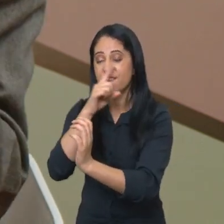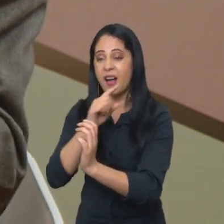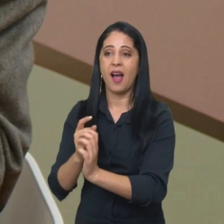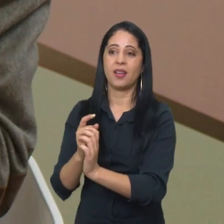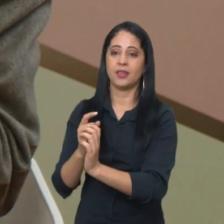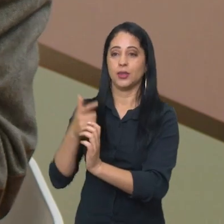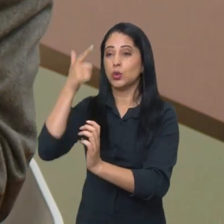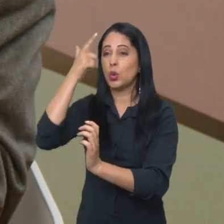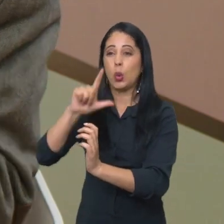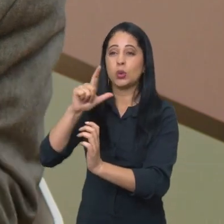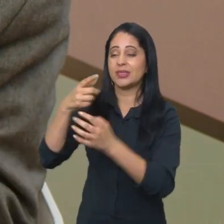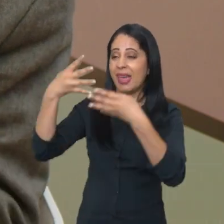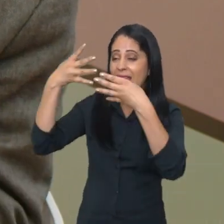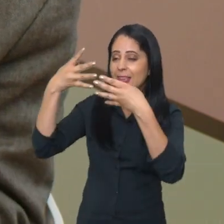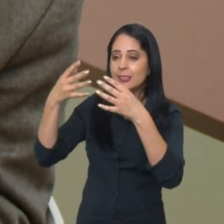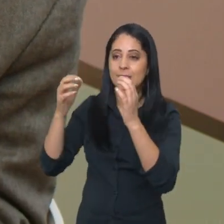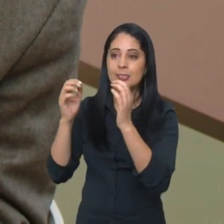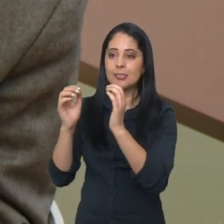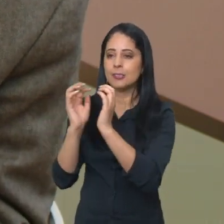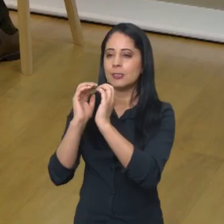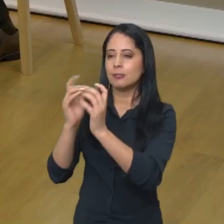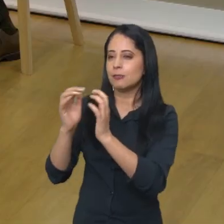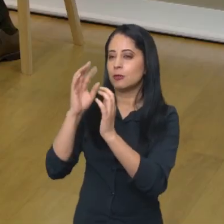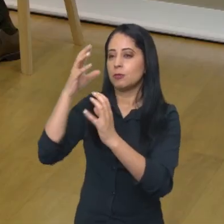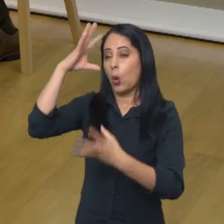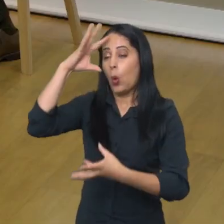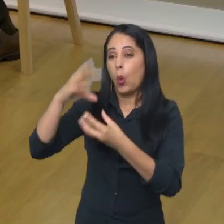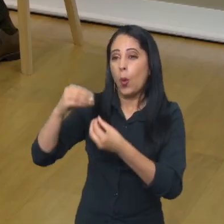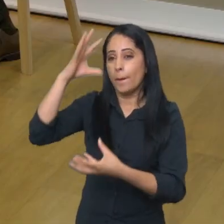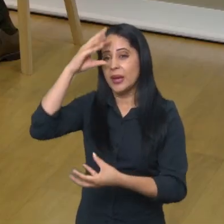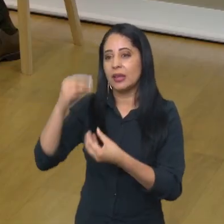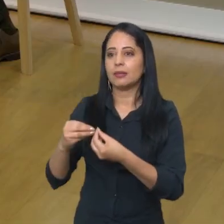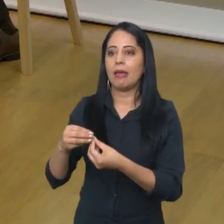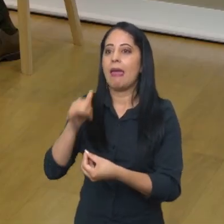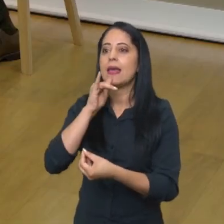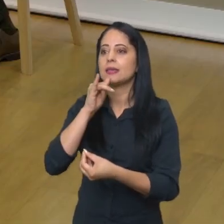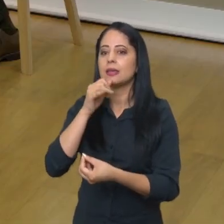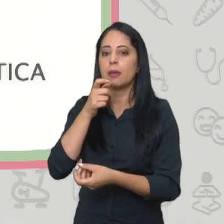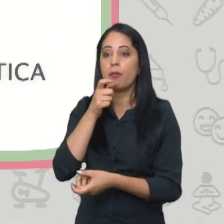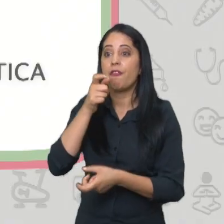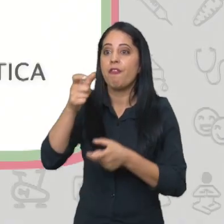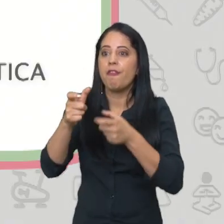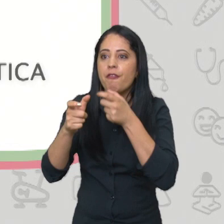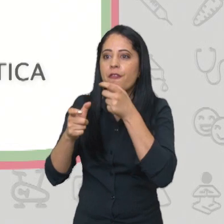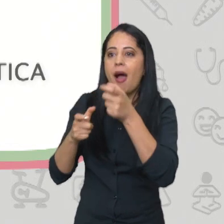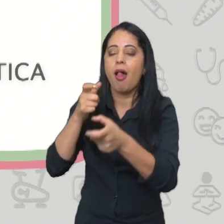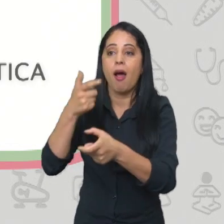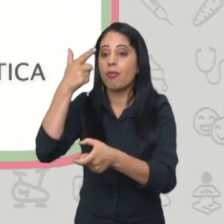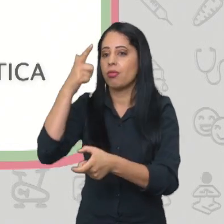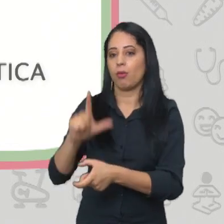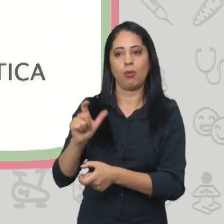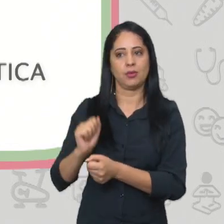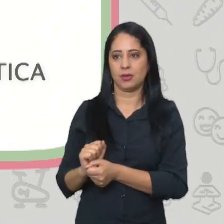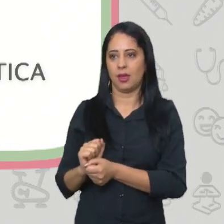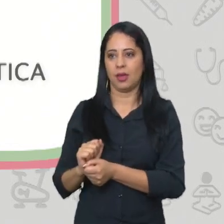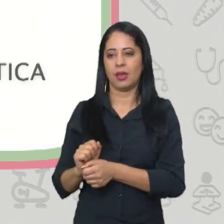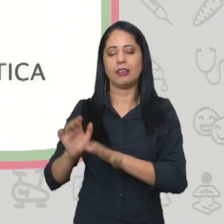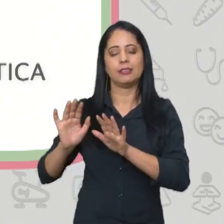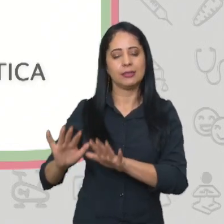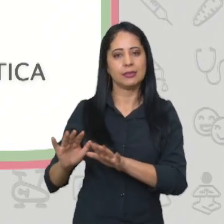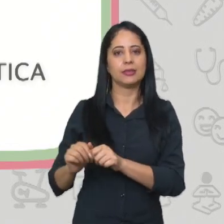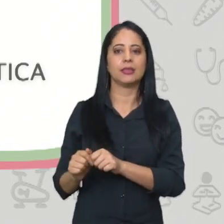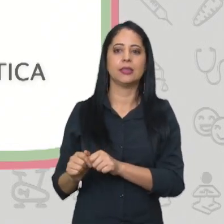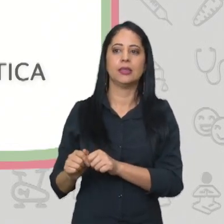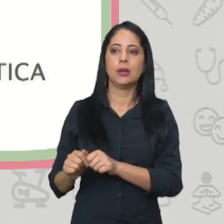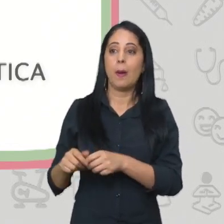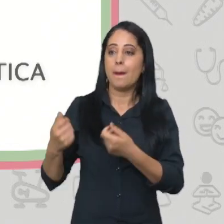sequência de pensamento, de achar palavras, né? De orientação no tempo e espaço. Então você tem que